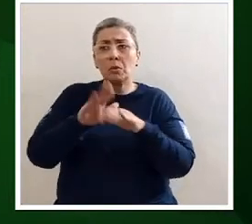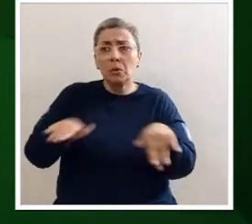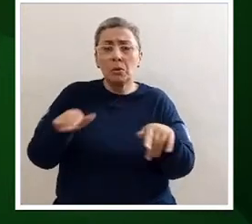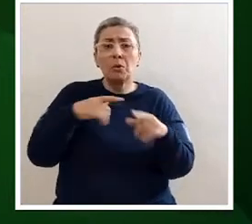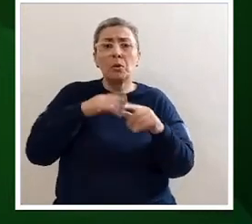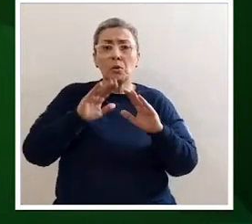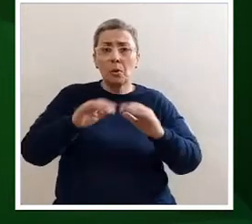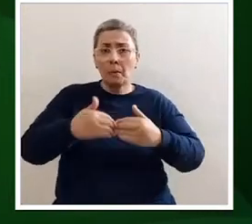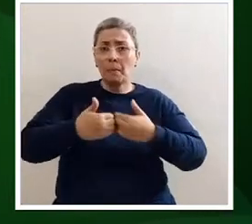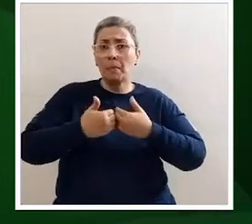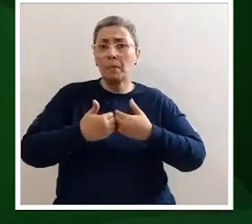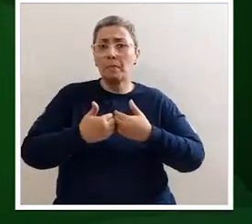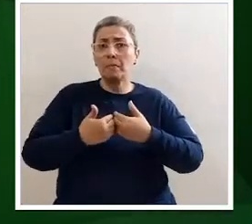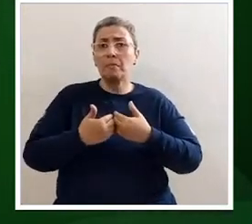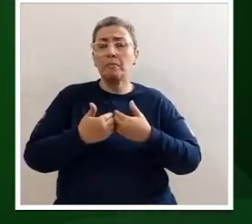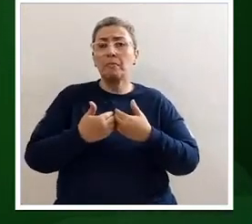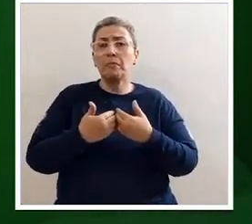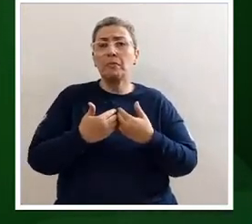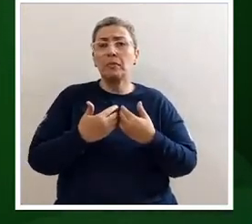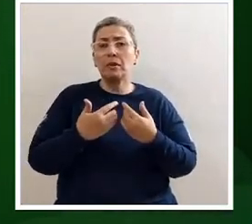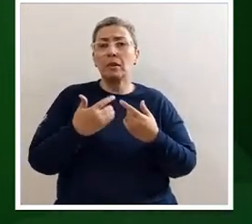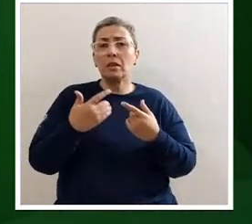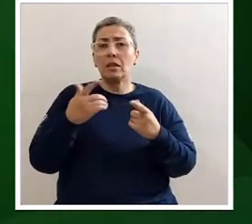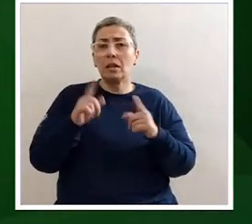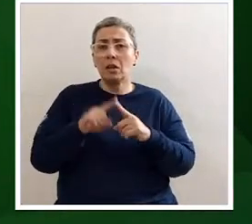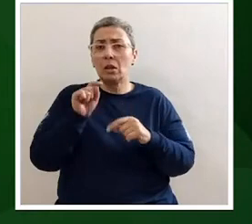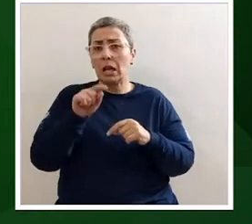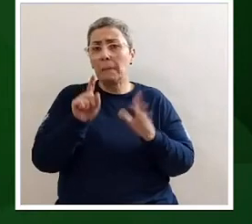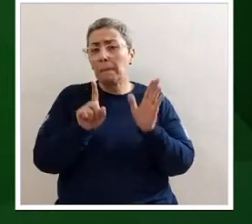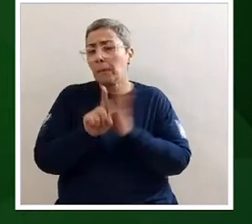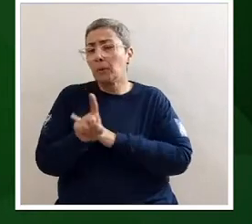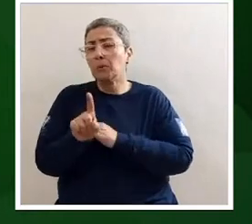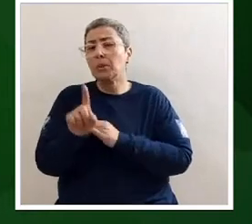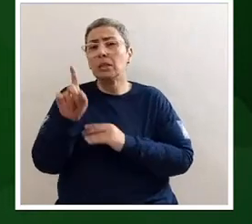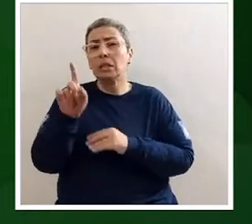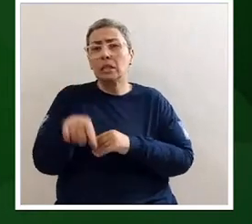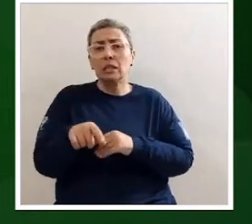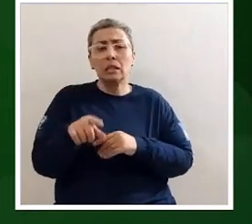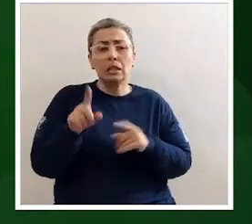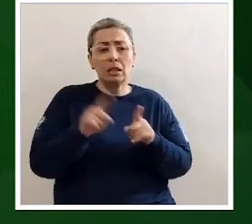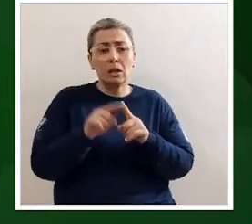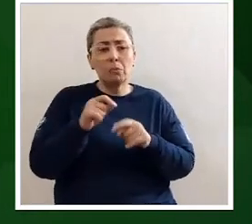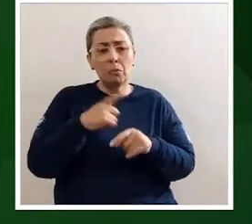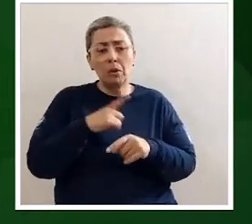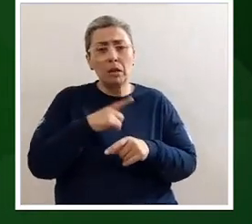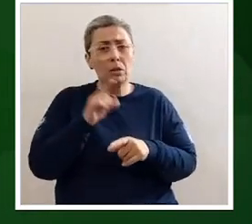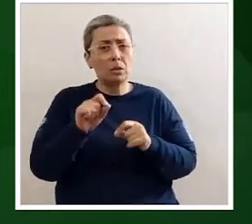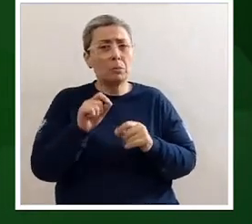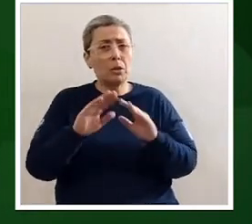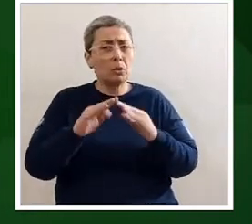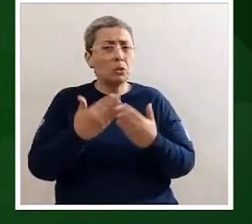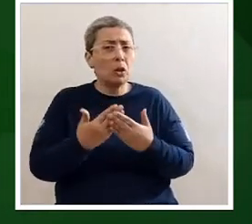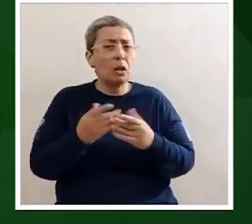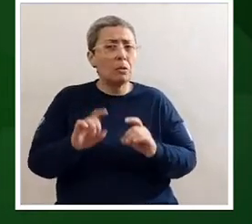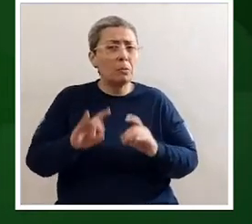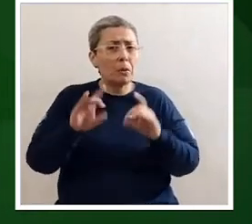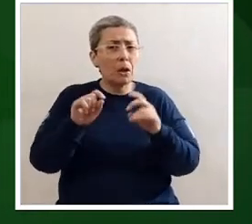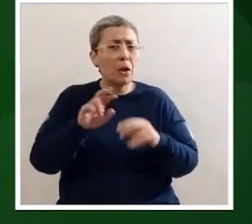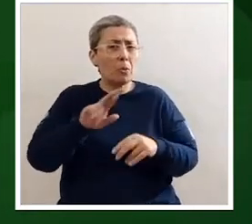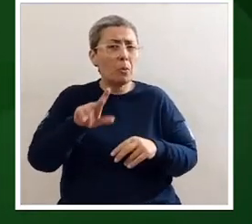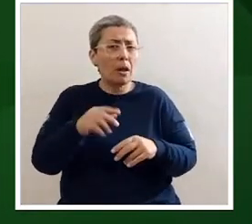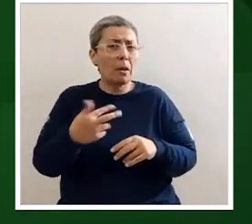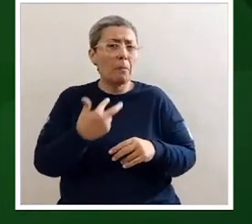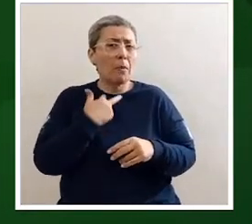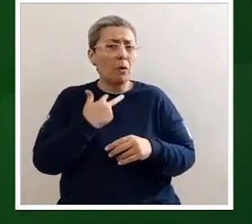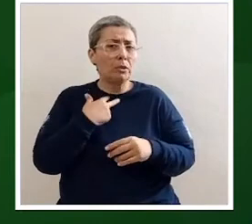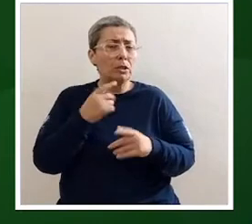do espectro autista a pergunta aqui isso também essas escolas especiais não podem se